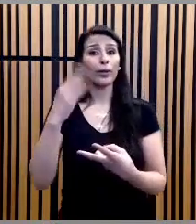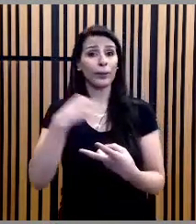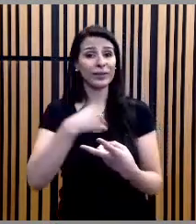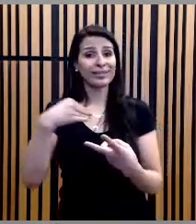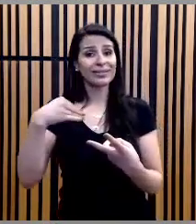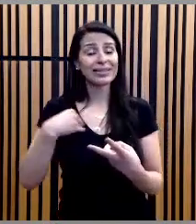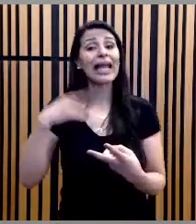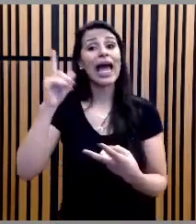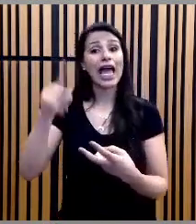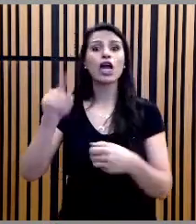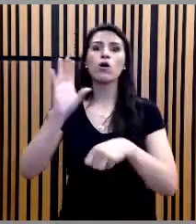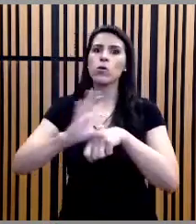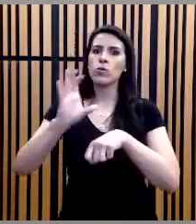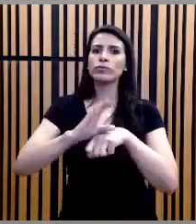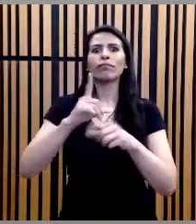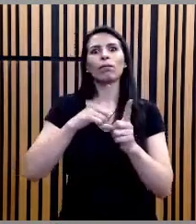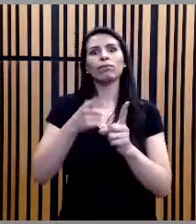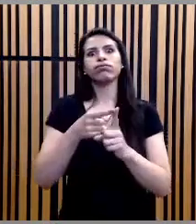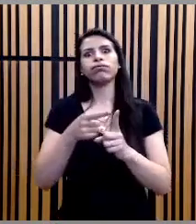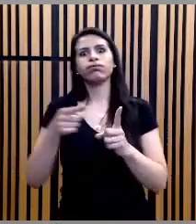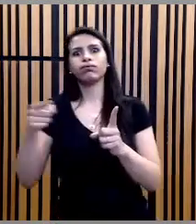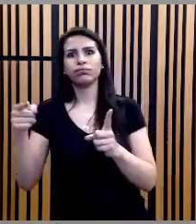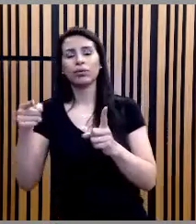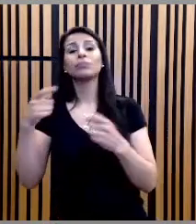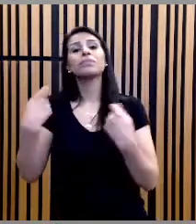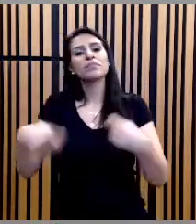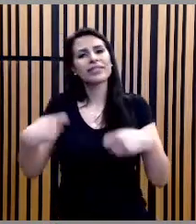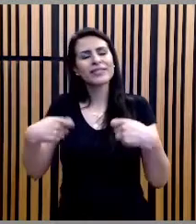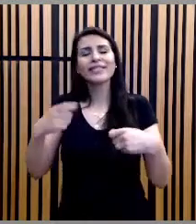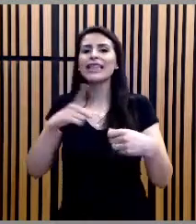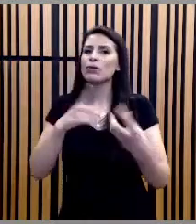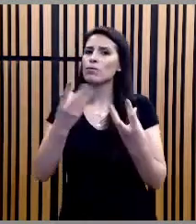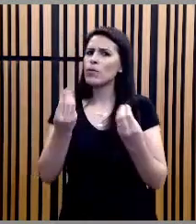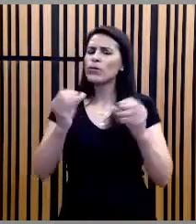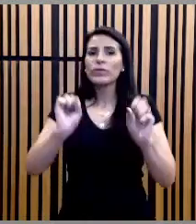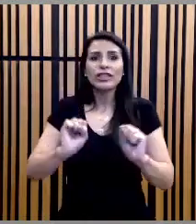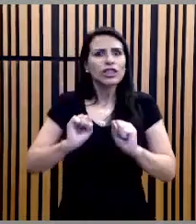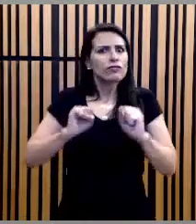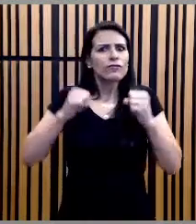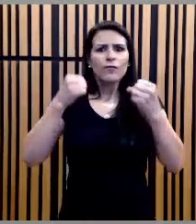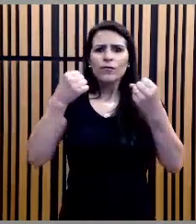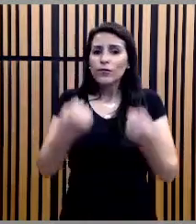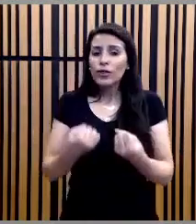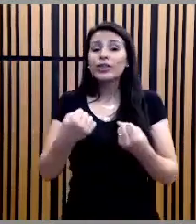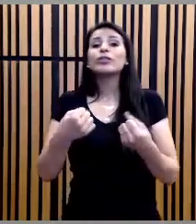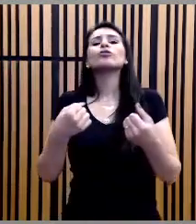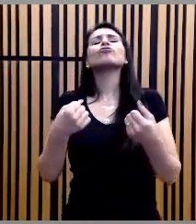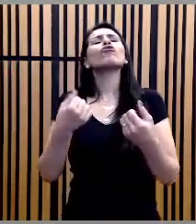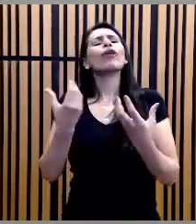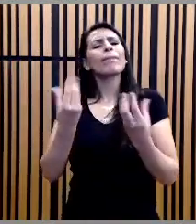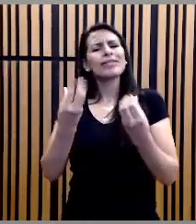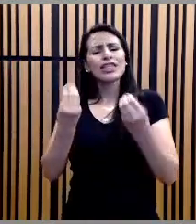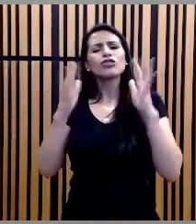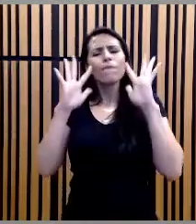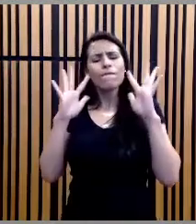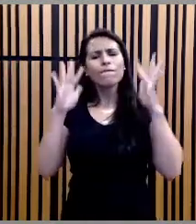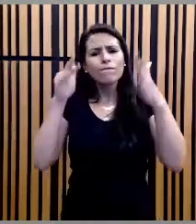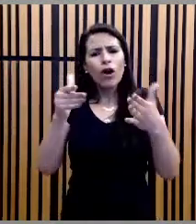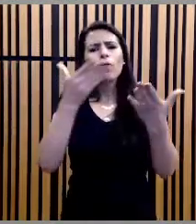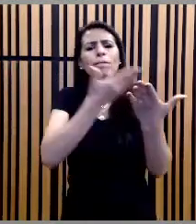são cursos maiores, vocês vão ter que ter bastante garra aí, pessoal, bastante acabativa de realmente